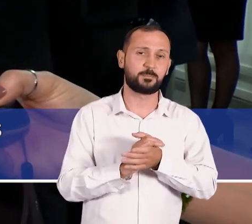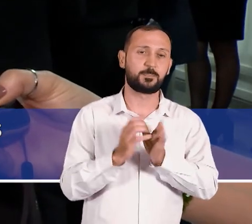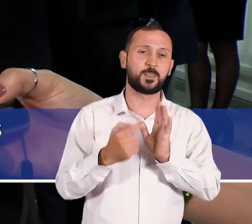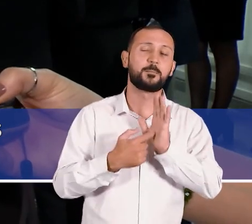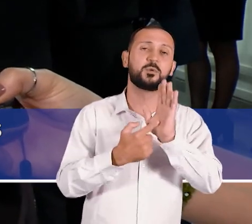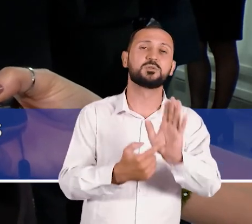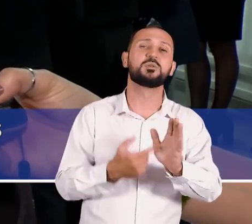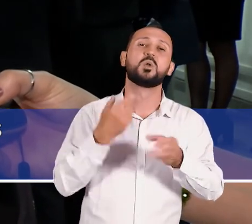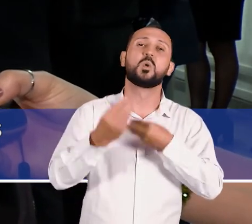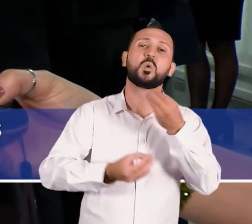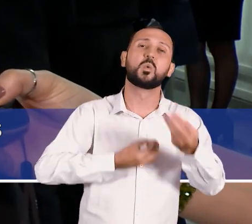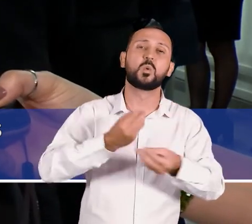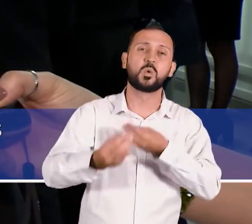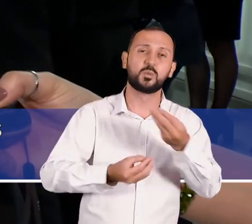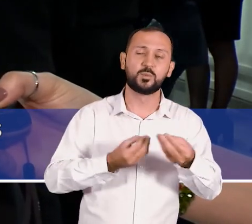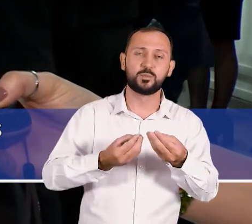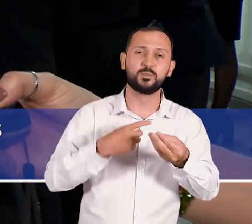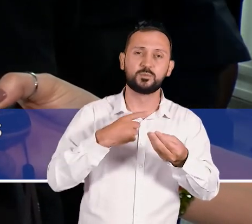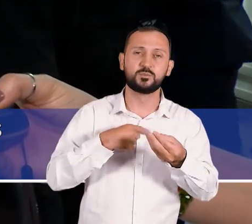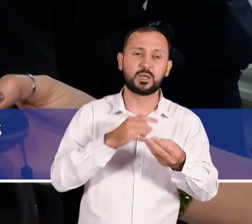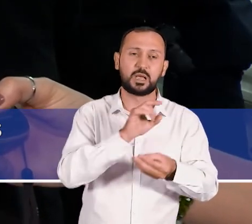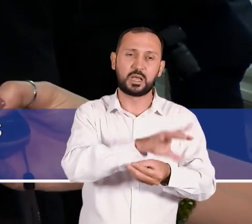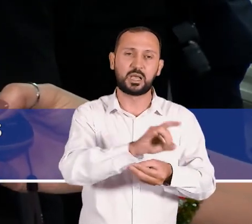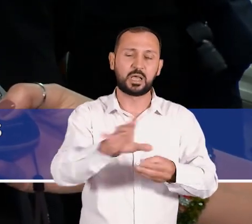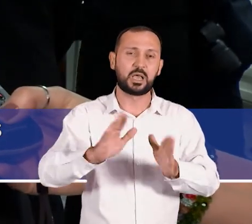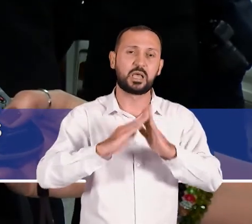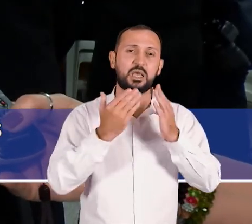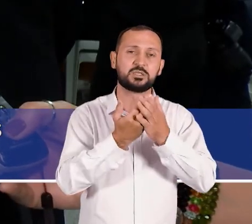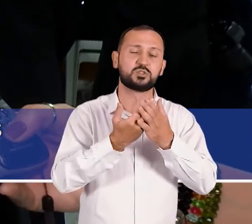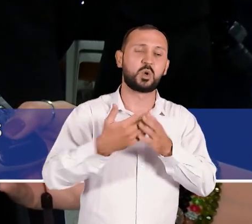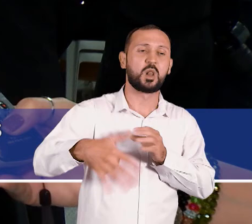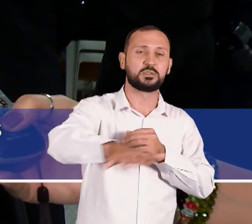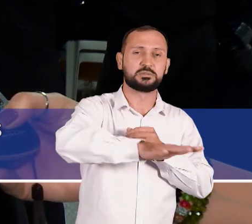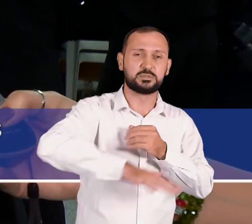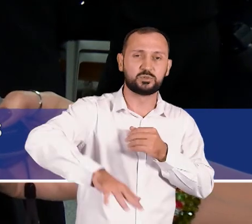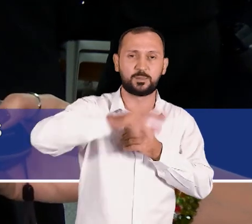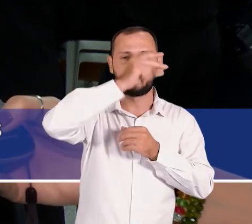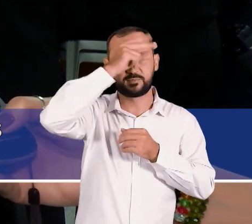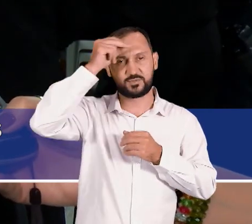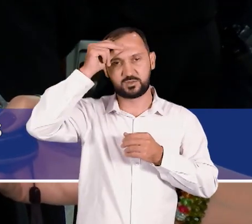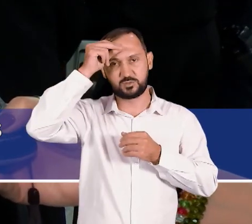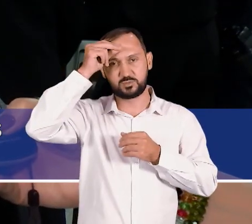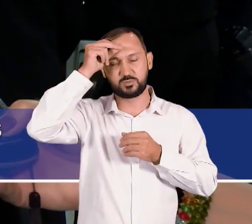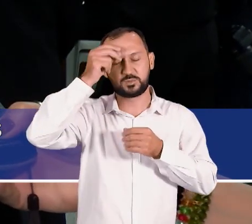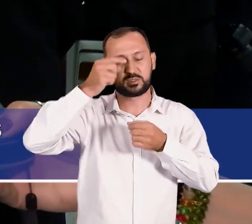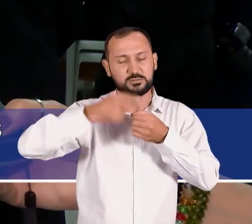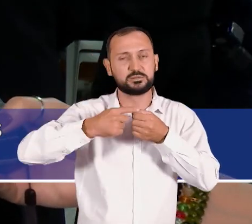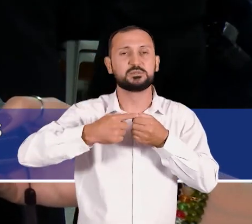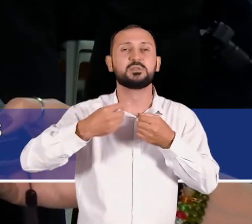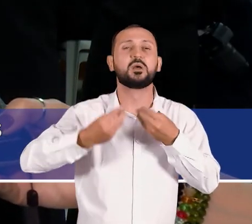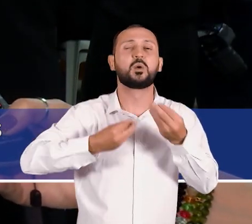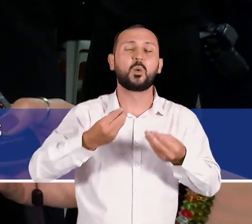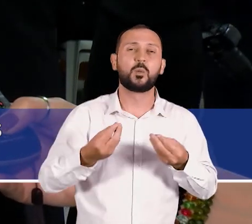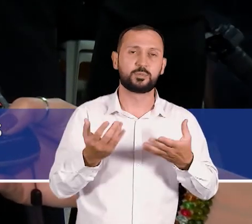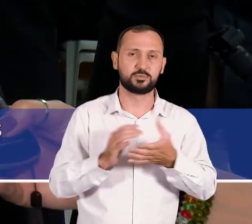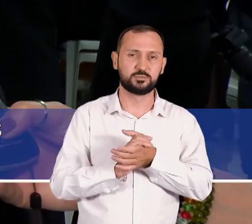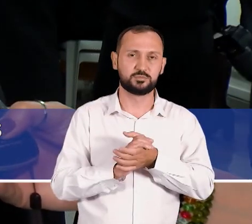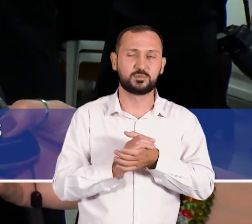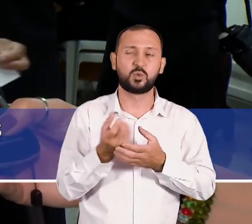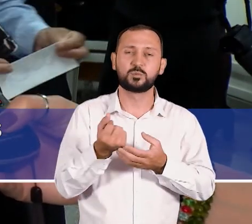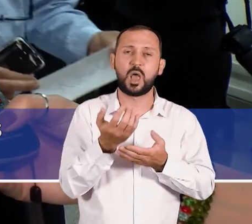aí, mostrando como é que estava cada escola da sua prefeitura, do seu